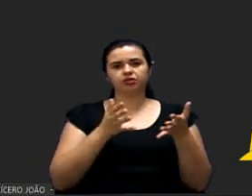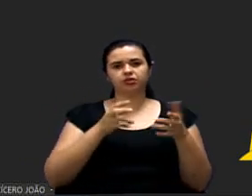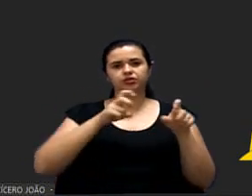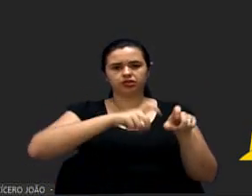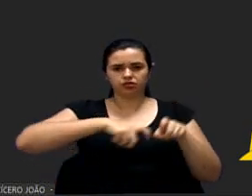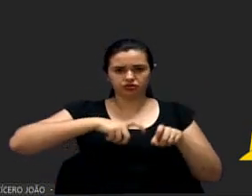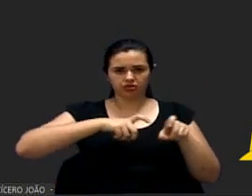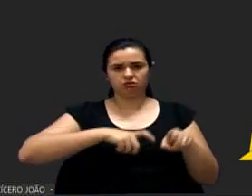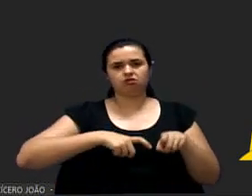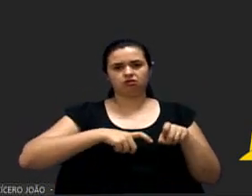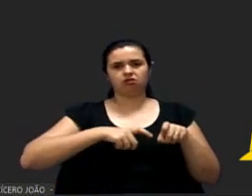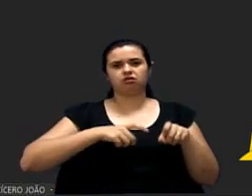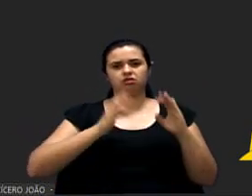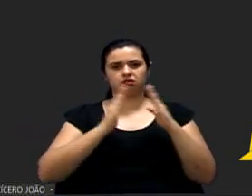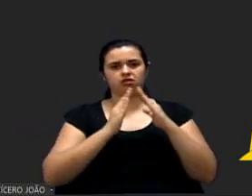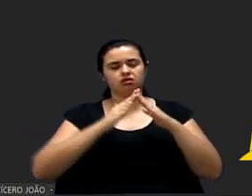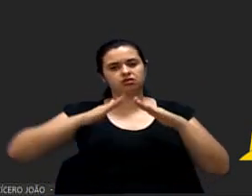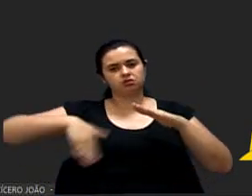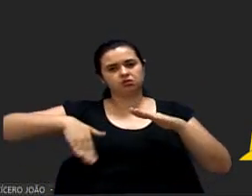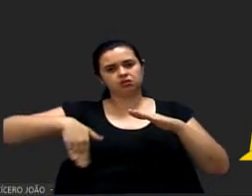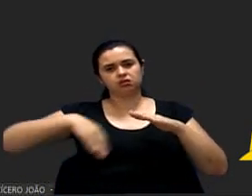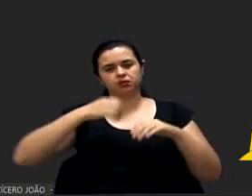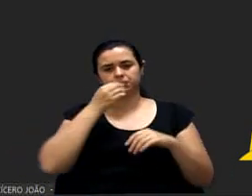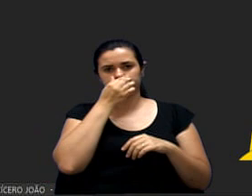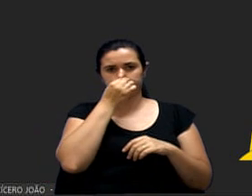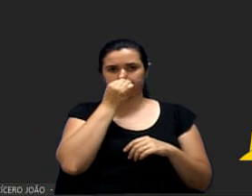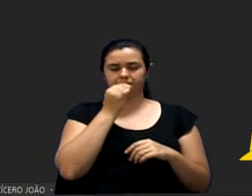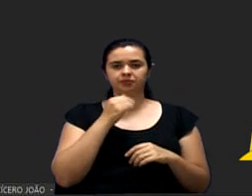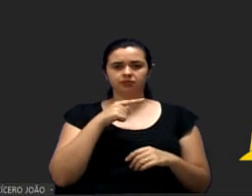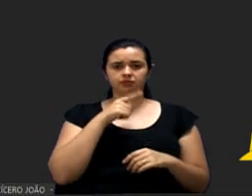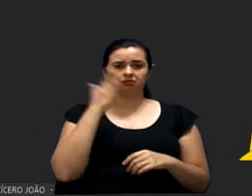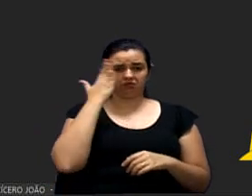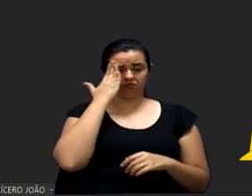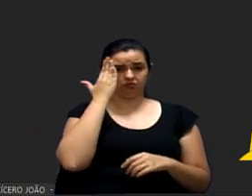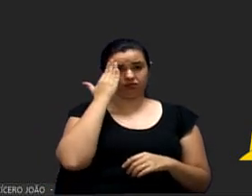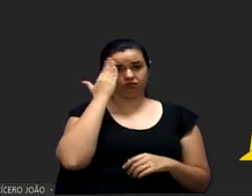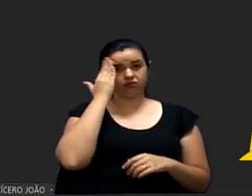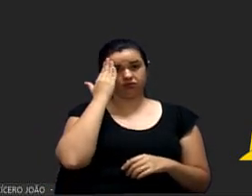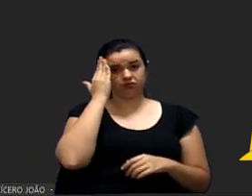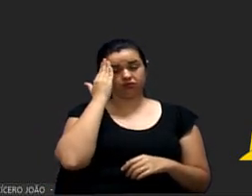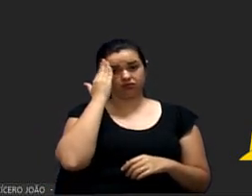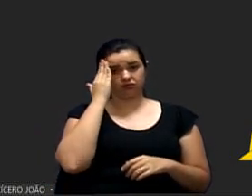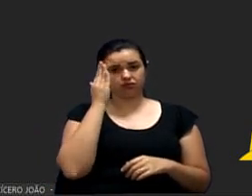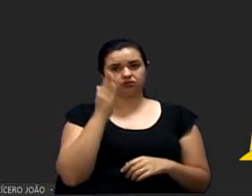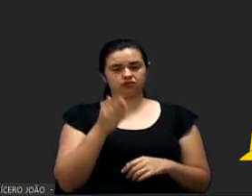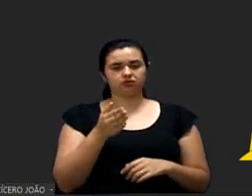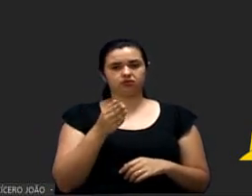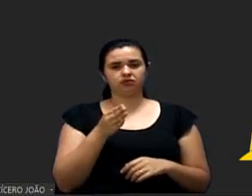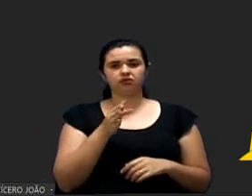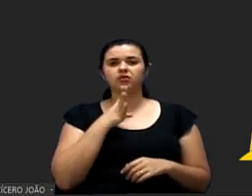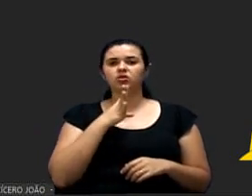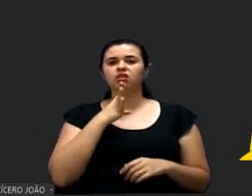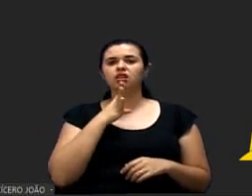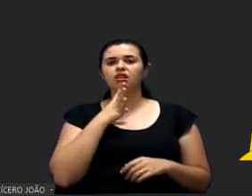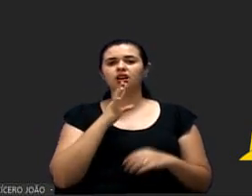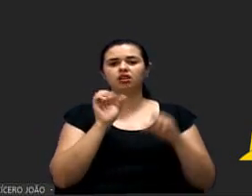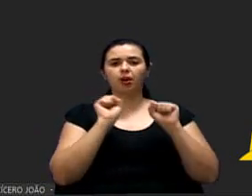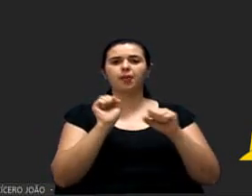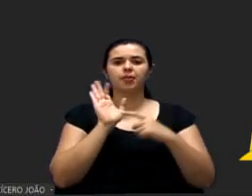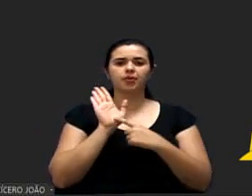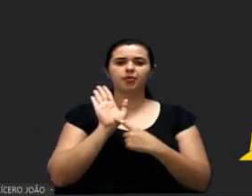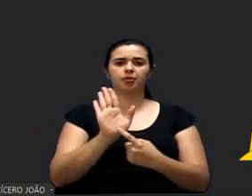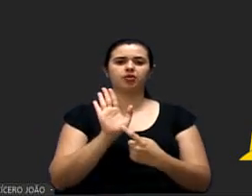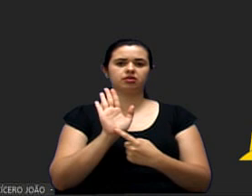sei a população, eu sei isso. Eu tenho conhecimento e posso mostrar escrituras e contratos